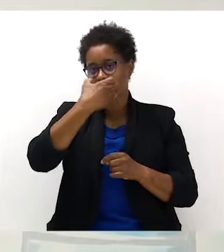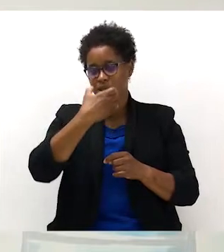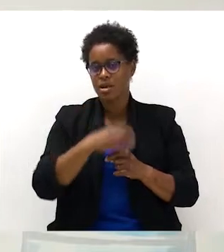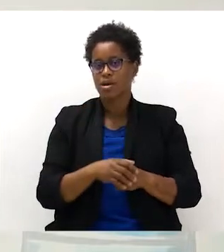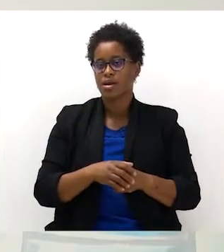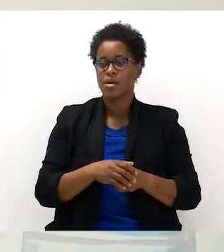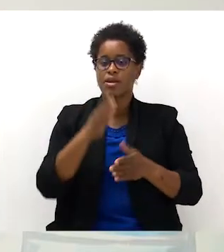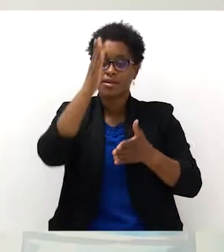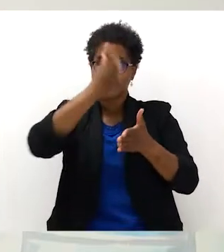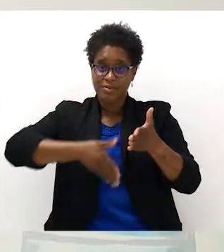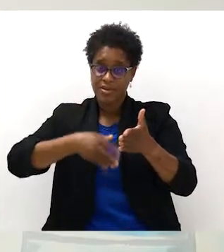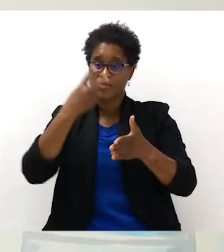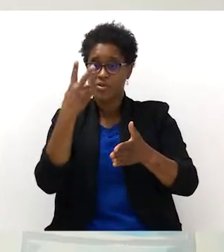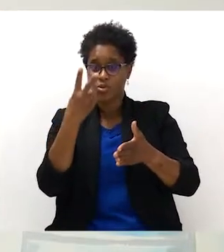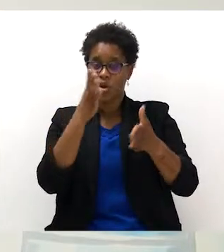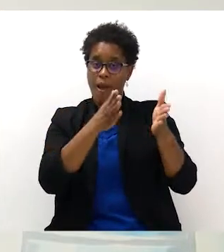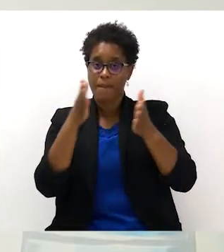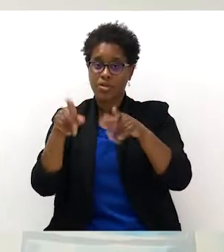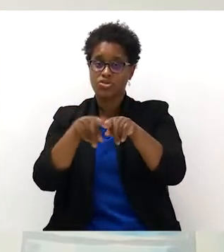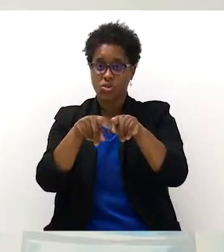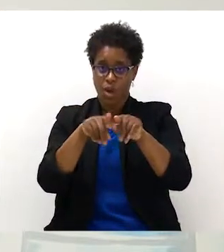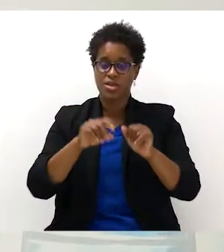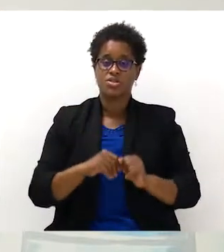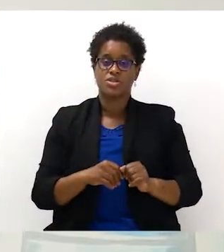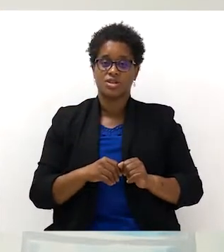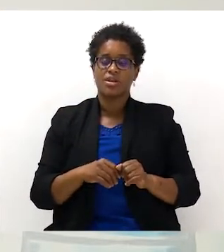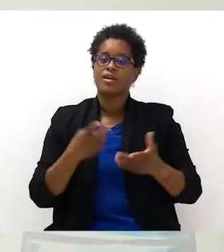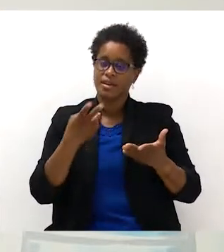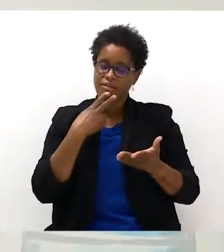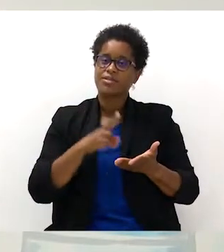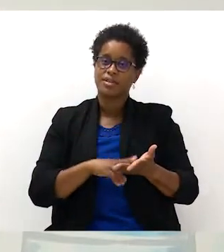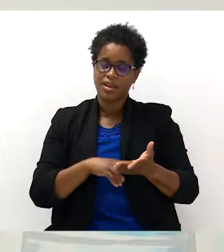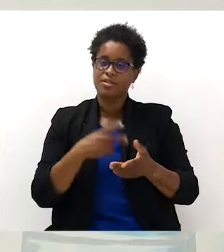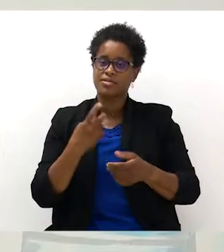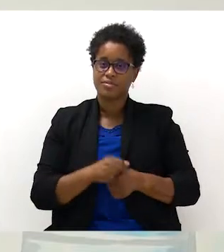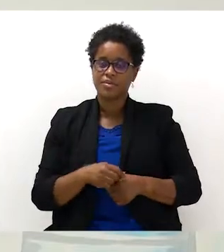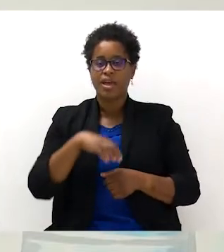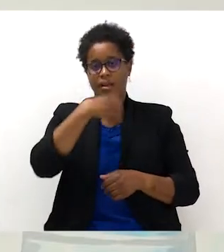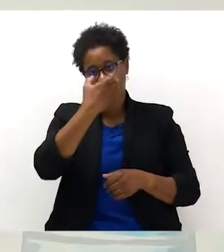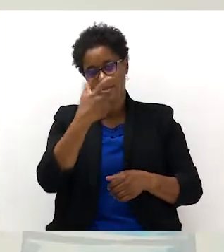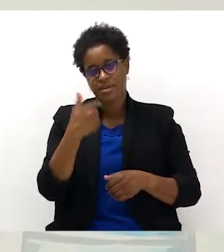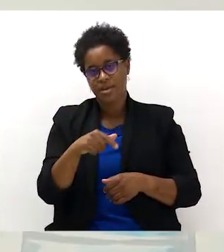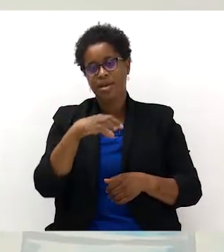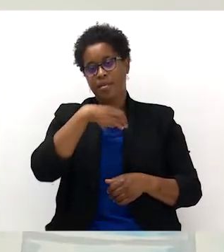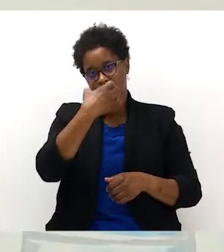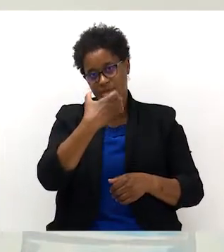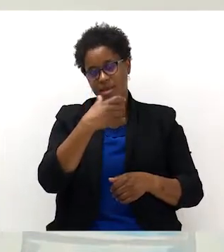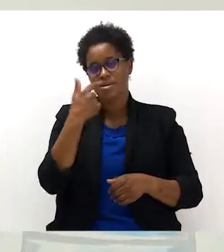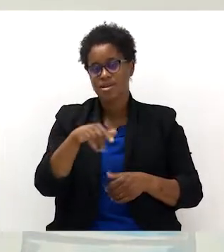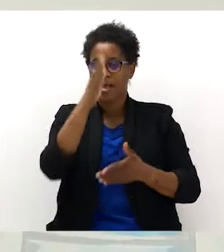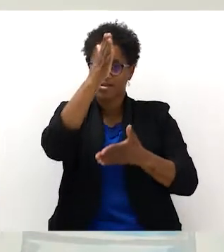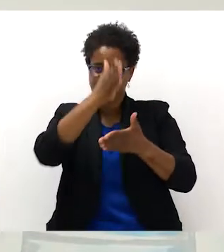maçã dividida em duas partes iguais. Exatamente, a maçã